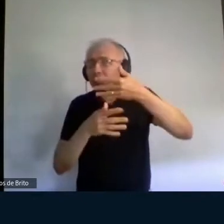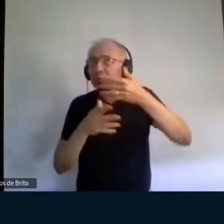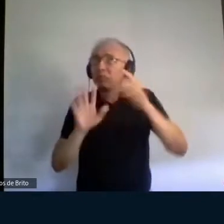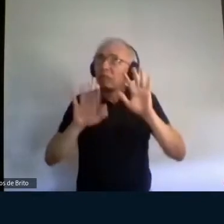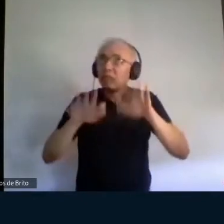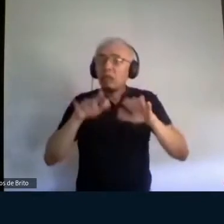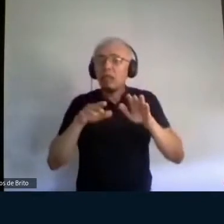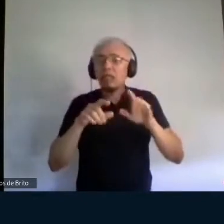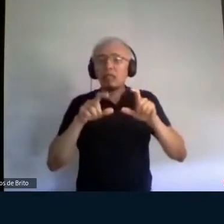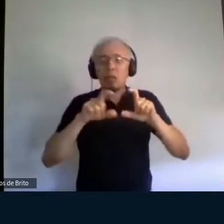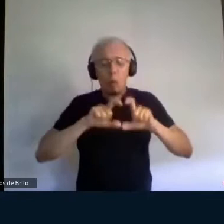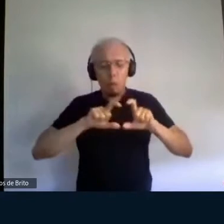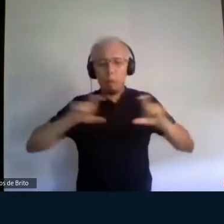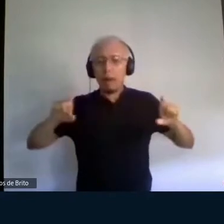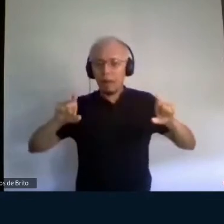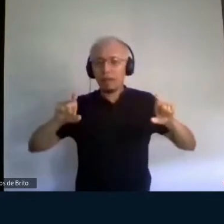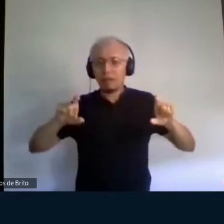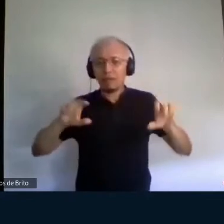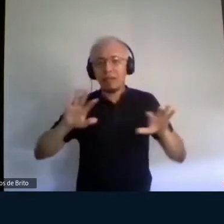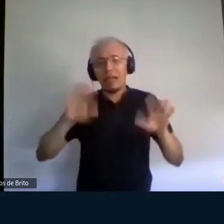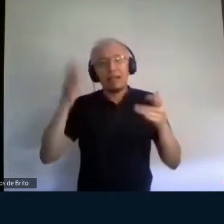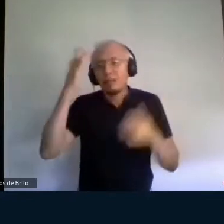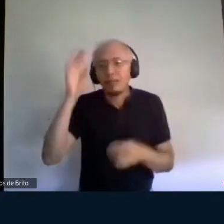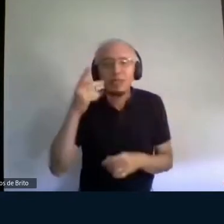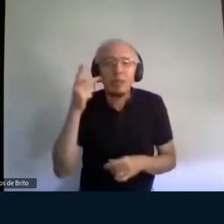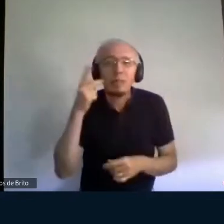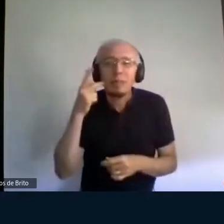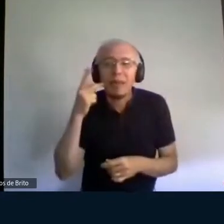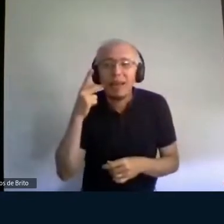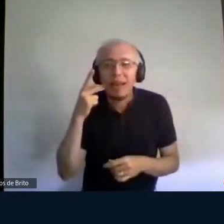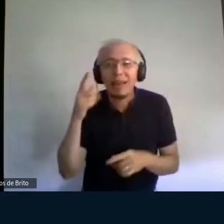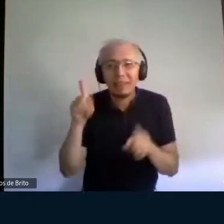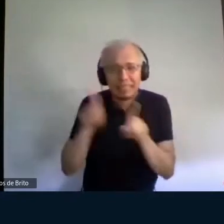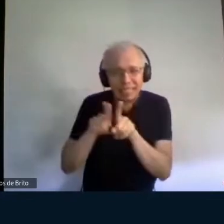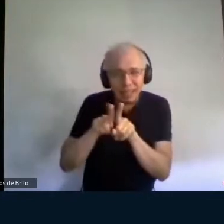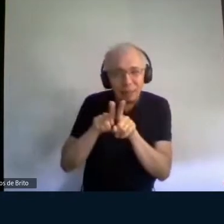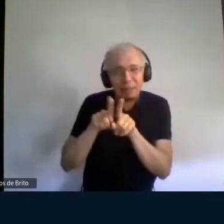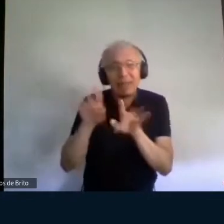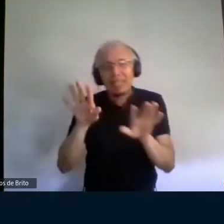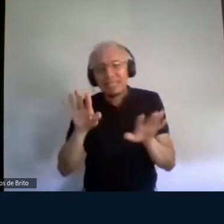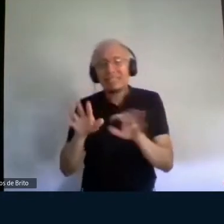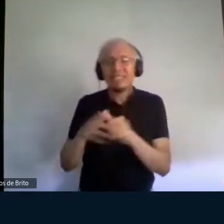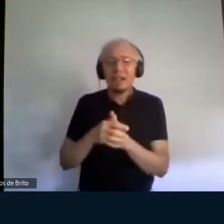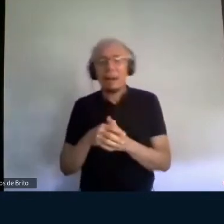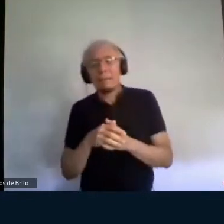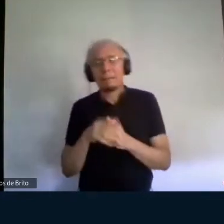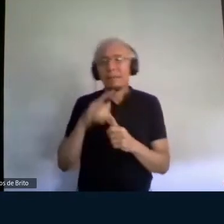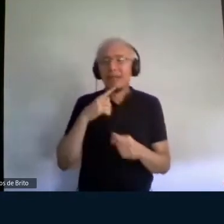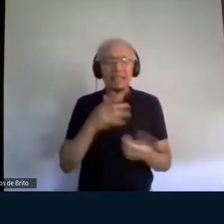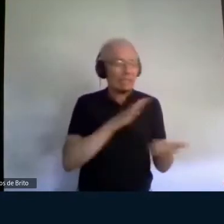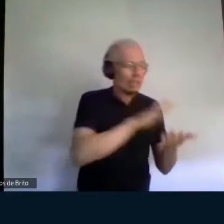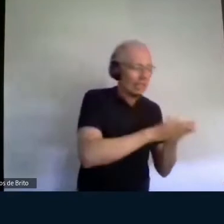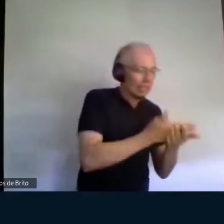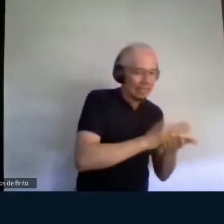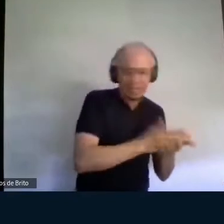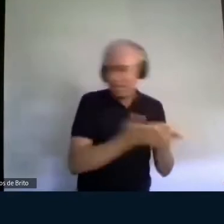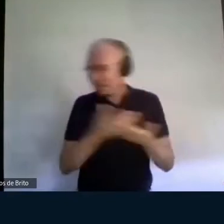tenho falado isso com o Pierre também, não sei se ele está nos ouvindo, porque ele está meio coitado, entre uma interpretação